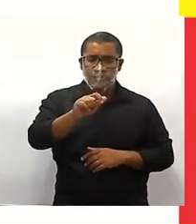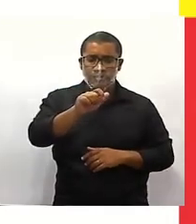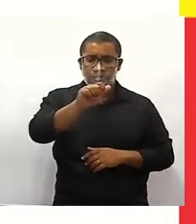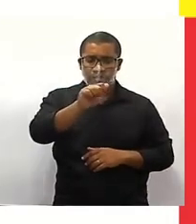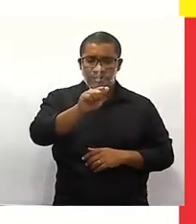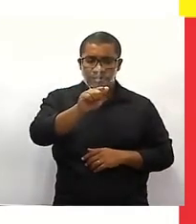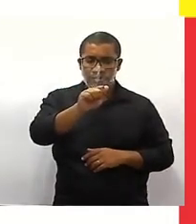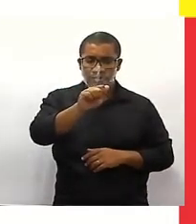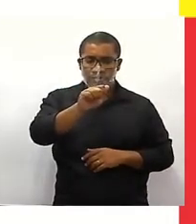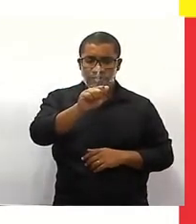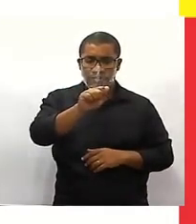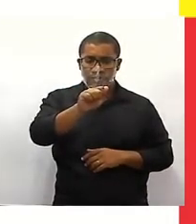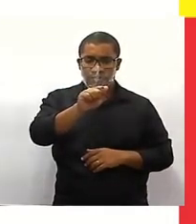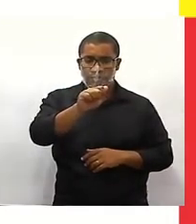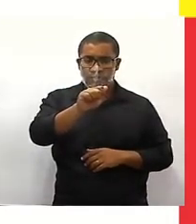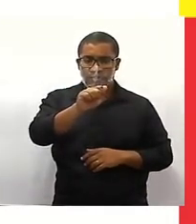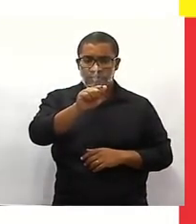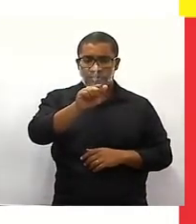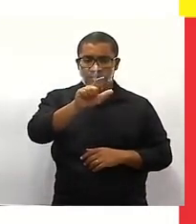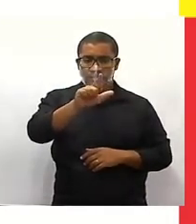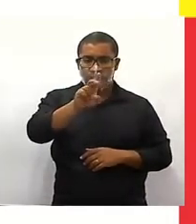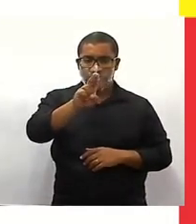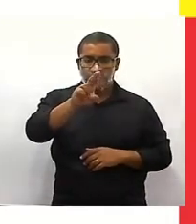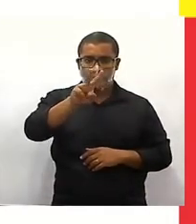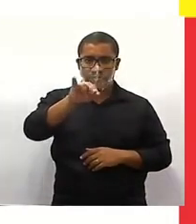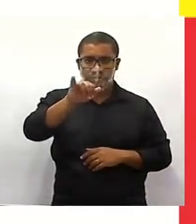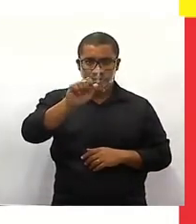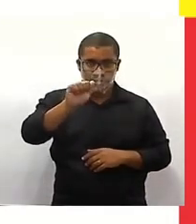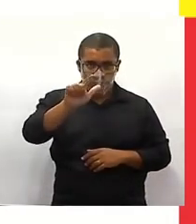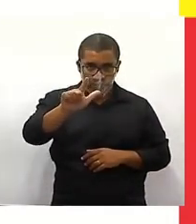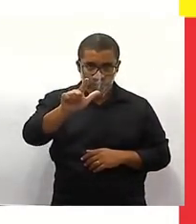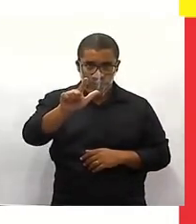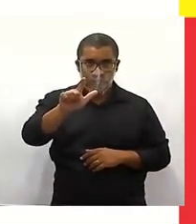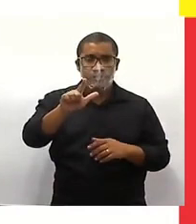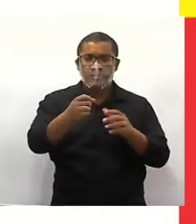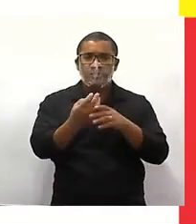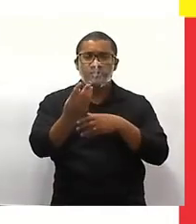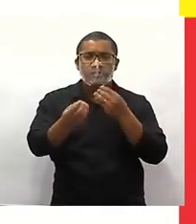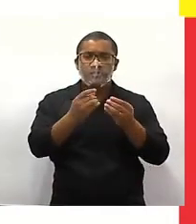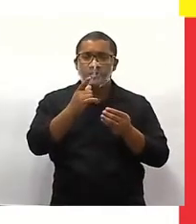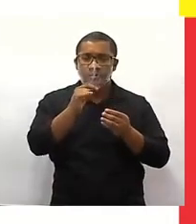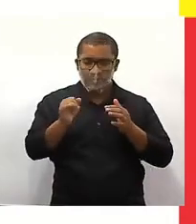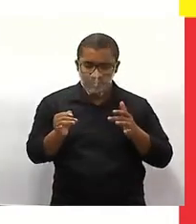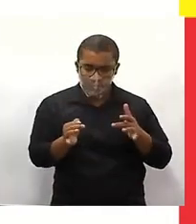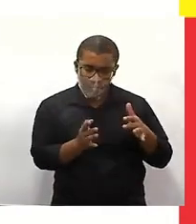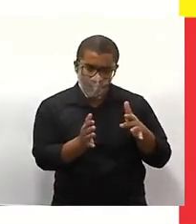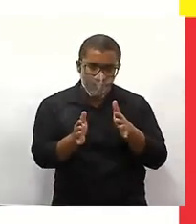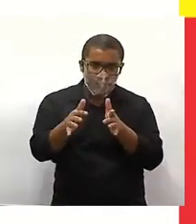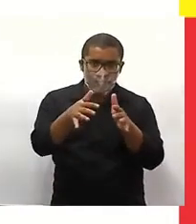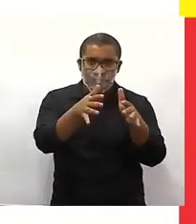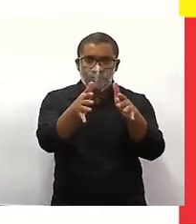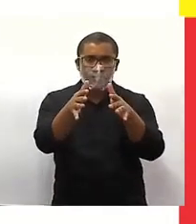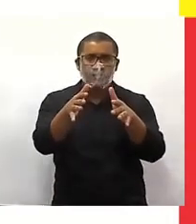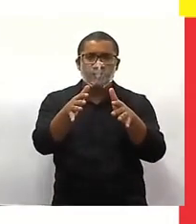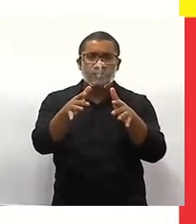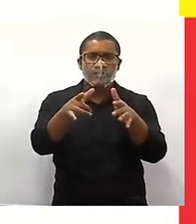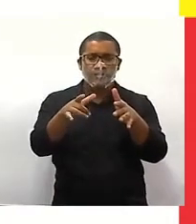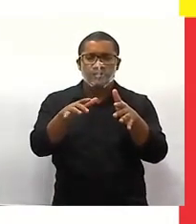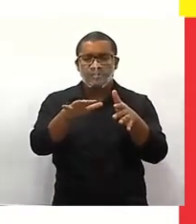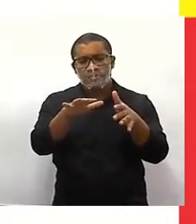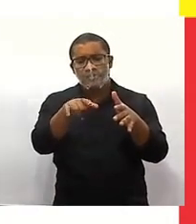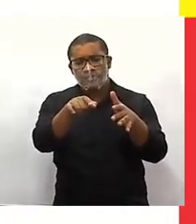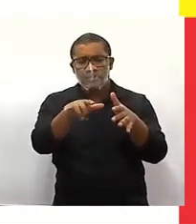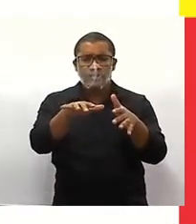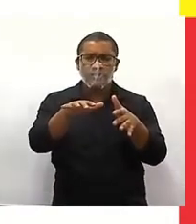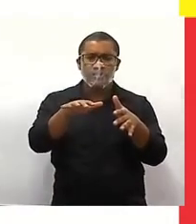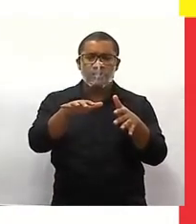formado por um curso fluvial desembocando em um corpo de água mais ou menos calmo,